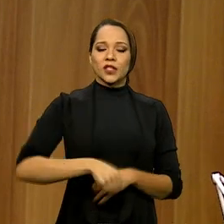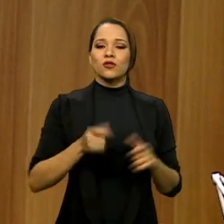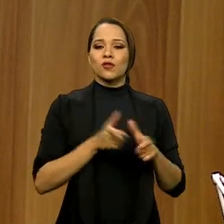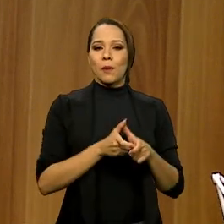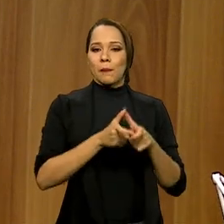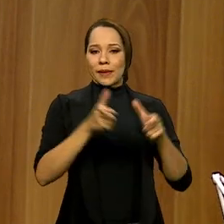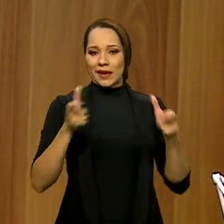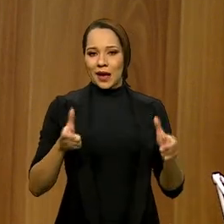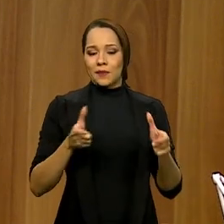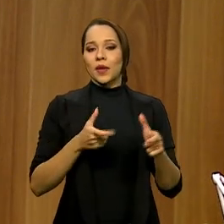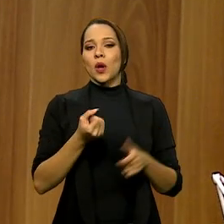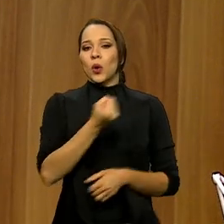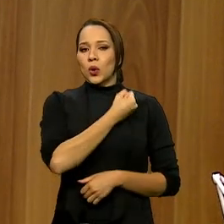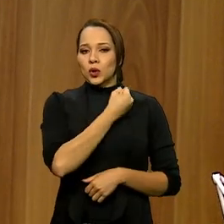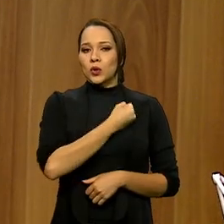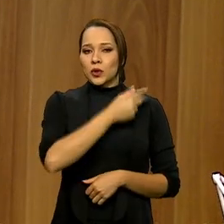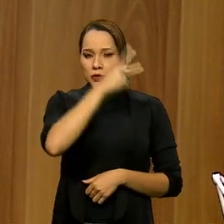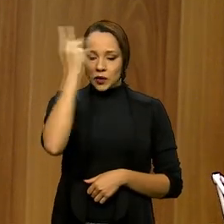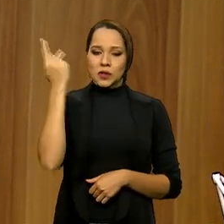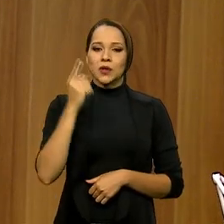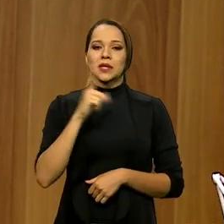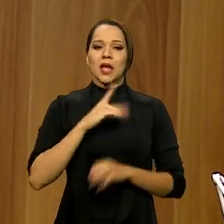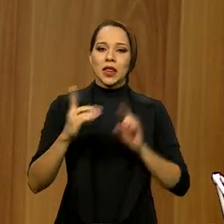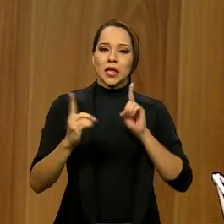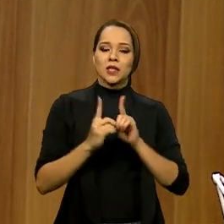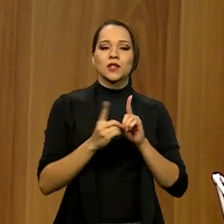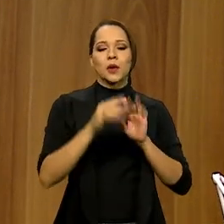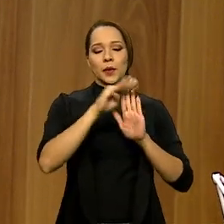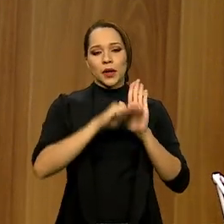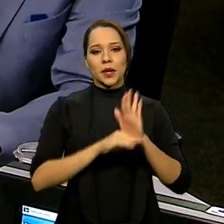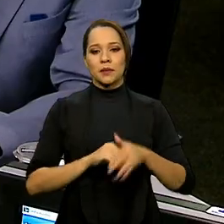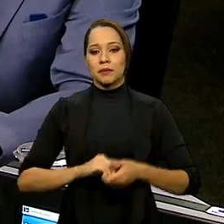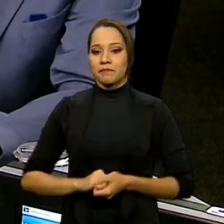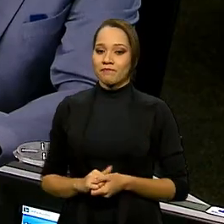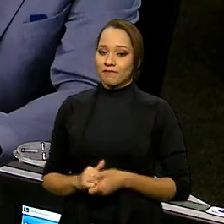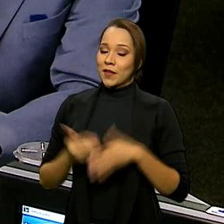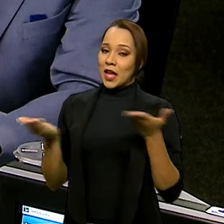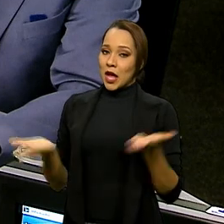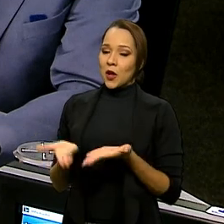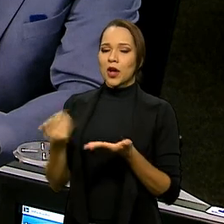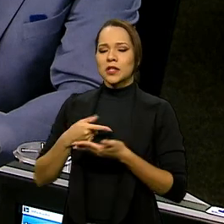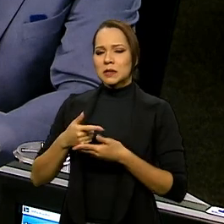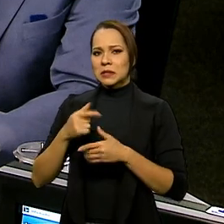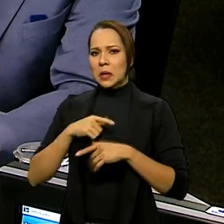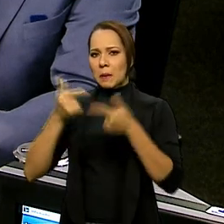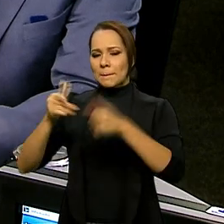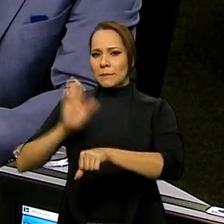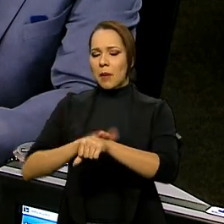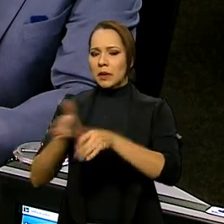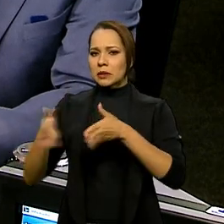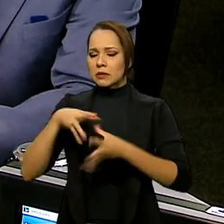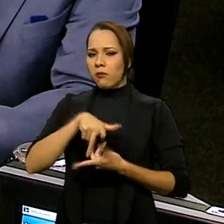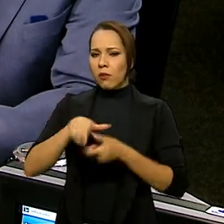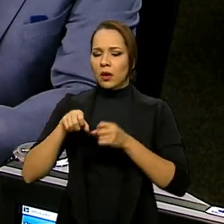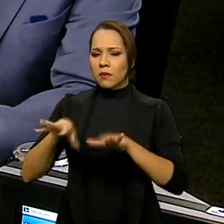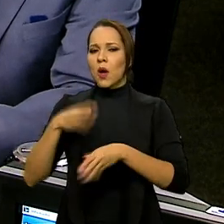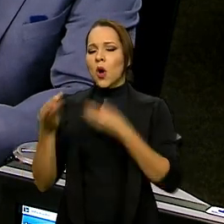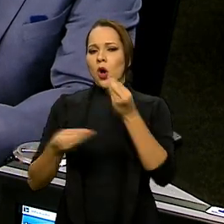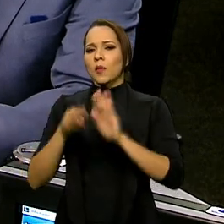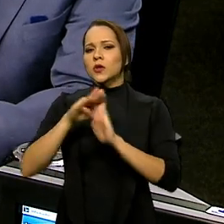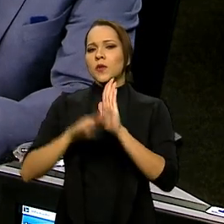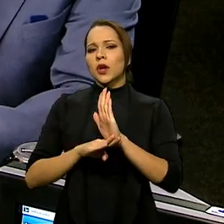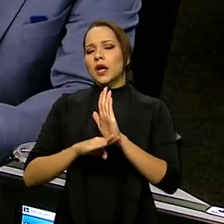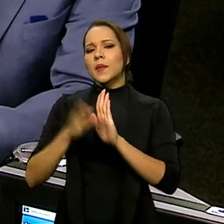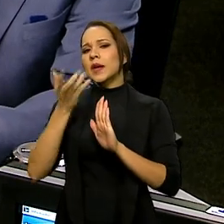ampliar, né, o número de beneficiários atendidos pelo nosso programa. Agora, secretária, a gente enfrenta aí um momento de pandemia. Como é que o Criança Feliz